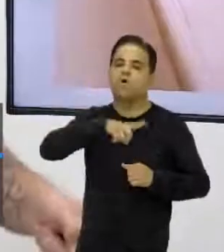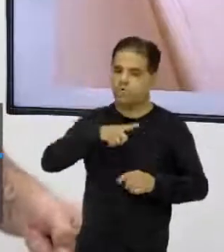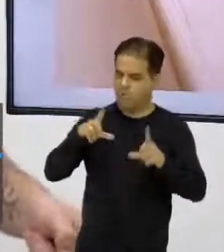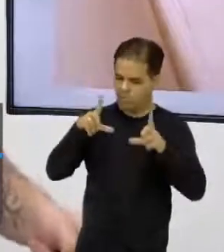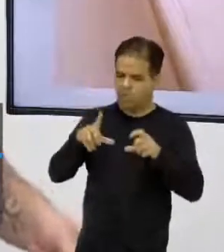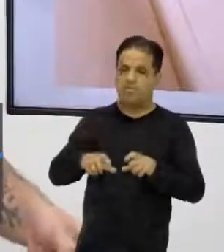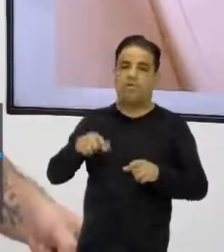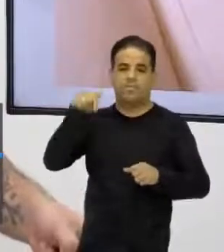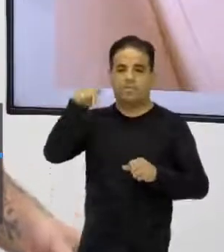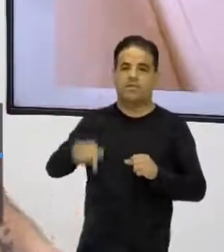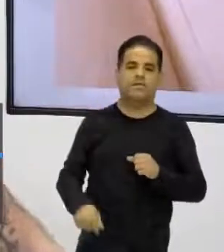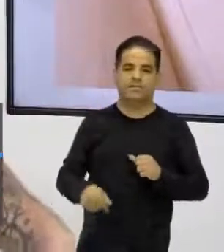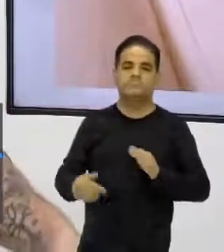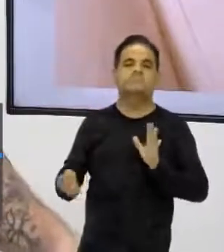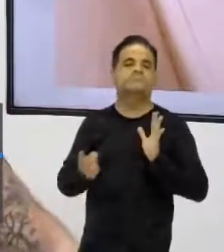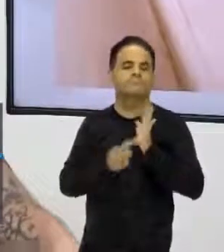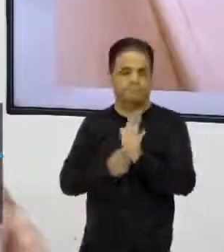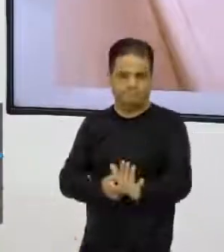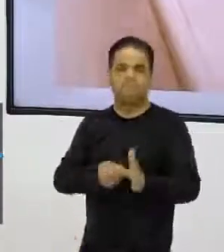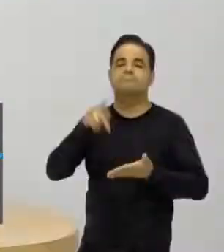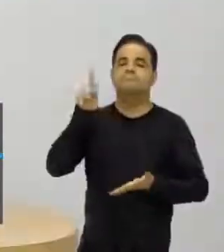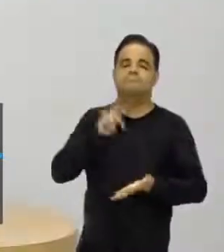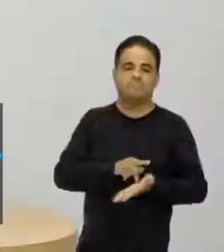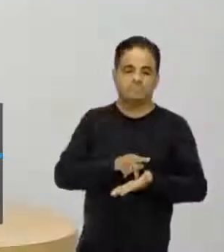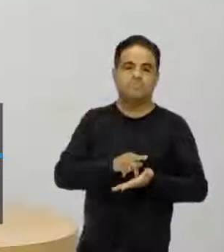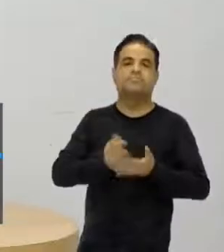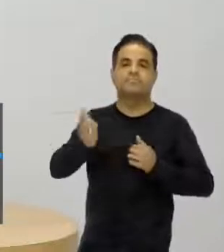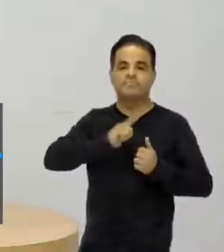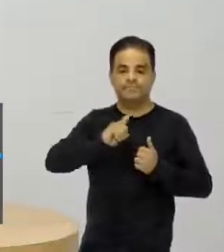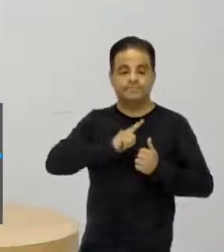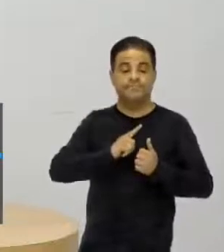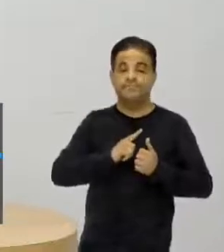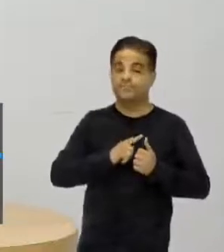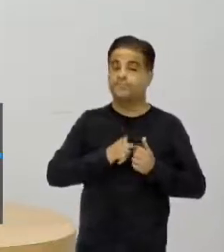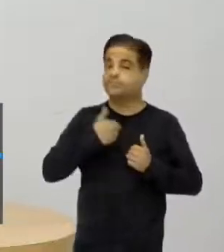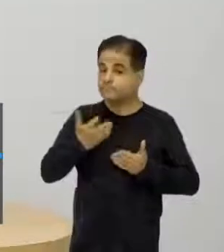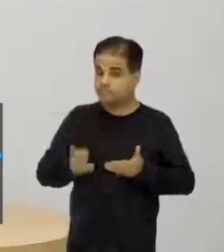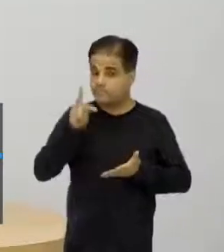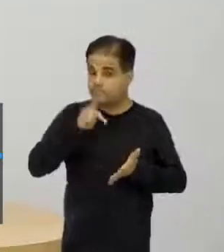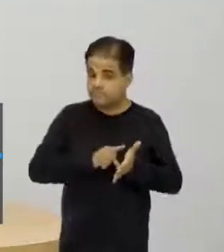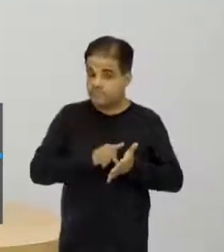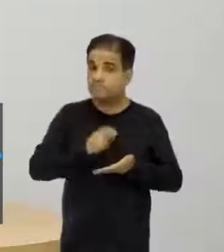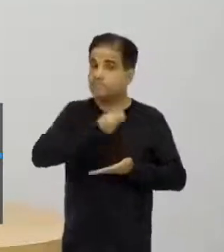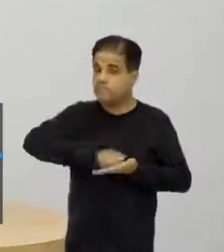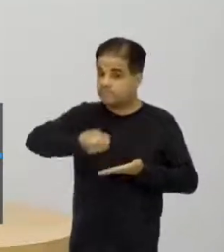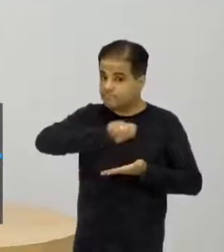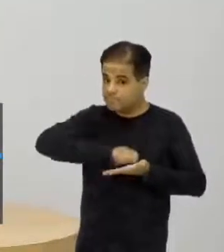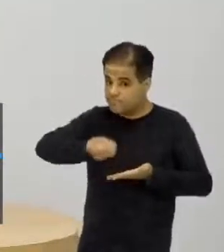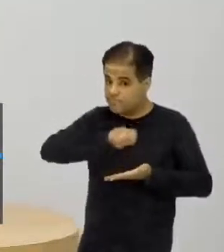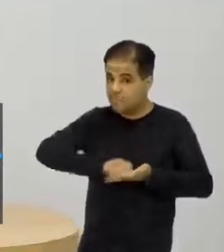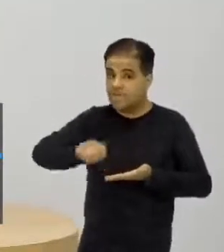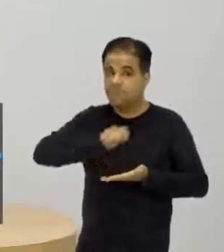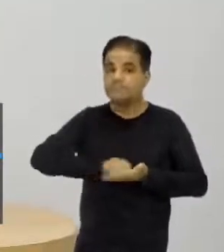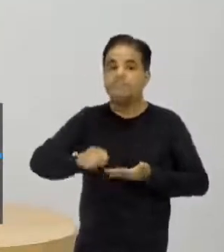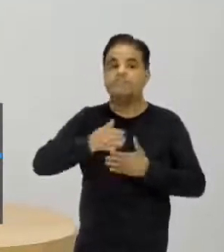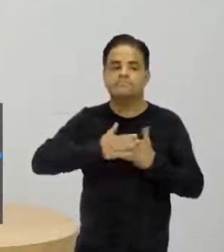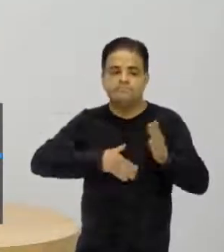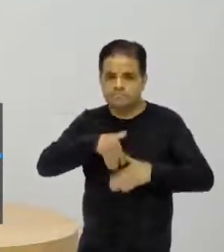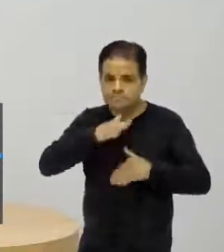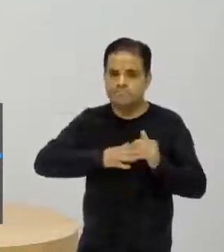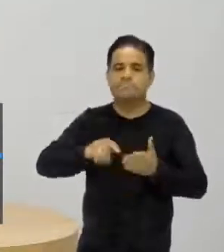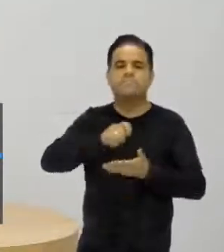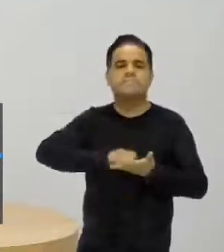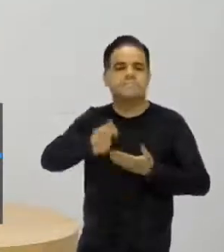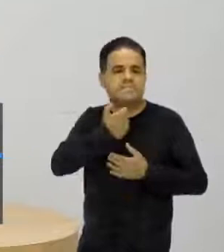foto... Aqui está o original. Darwin. Exato. Olha eu tenho a aí, foto com o original. E o original é manuscrito, né? Então tá, né, tudo lá